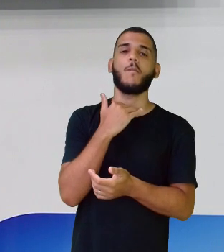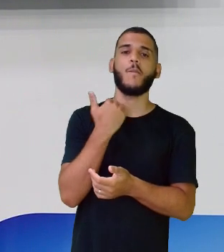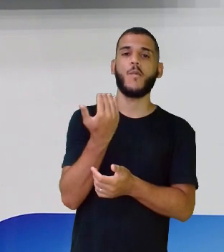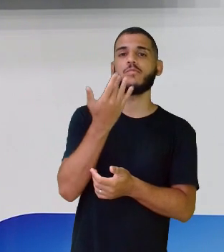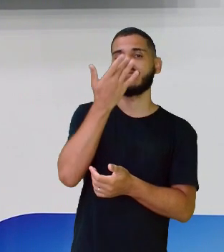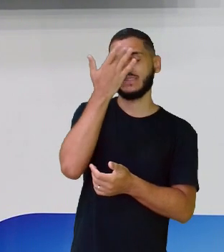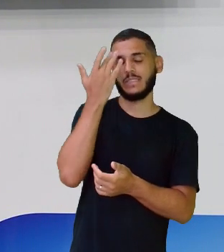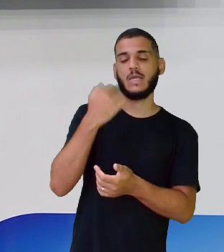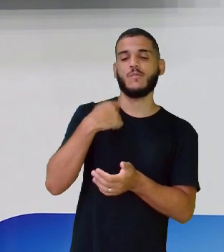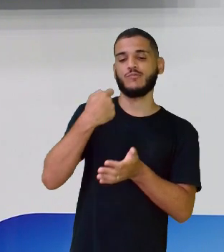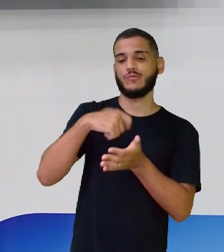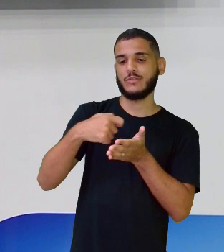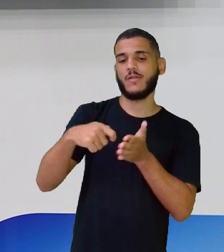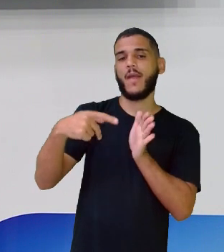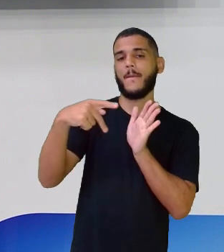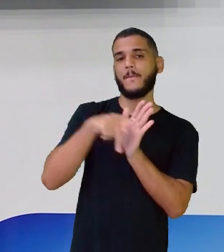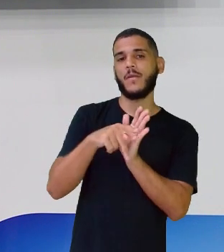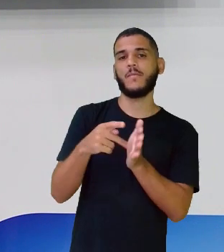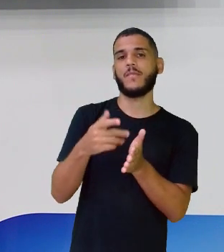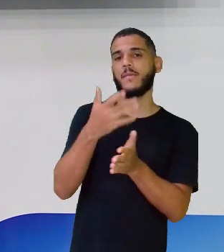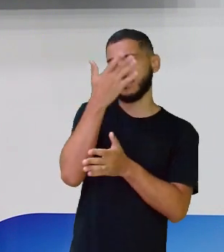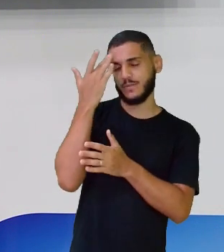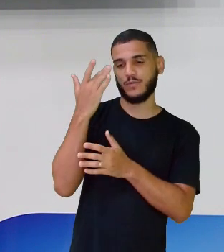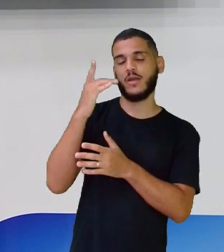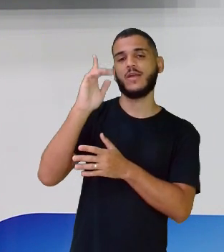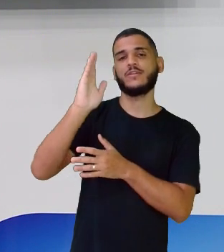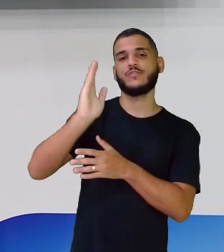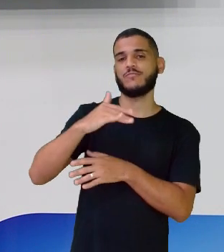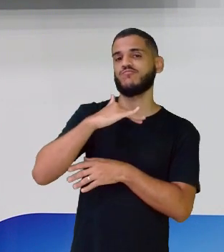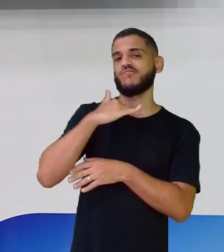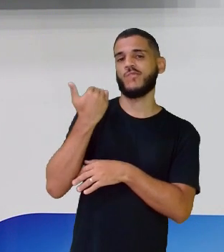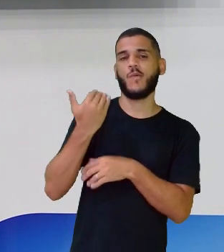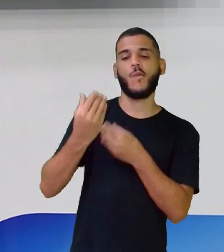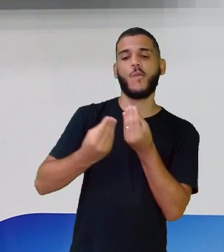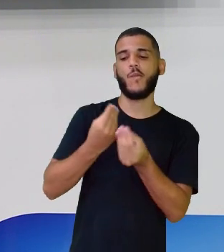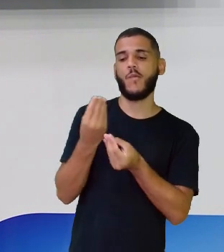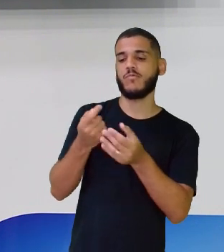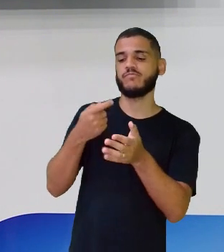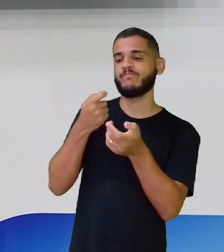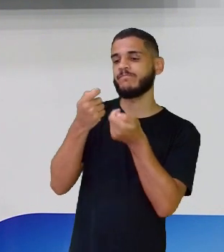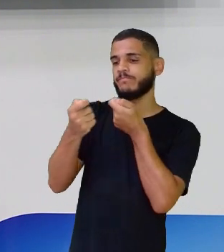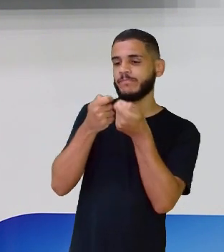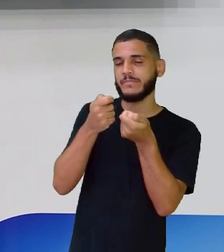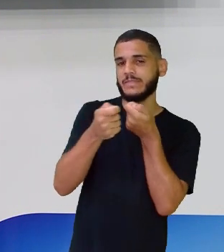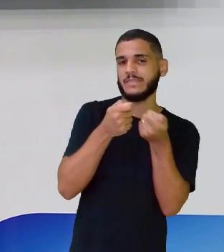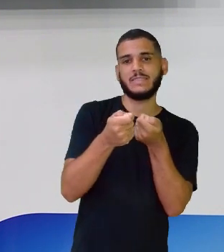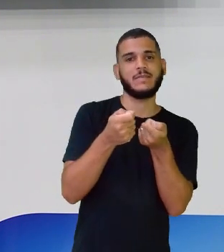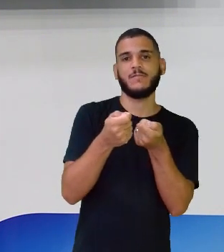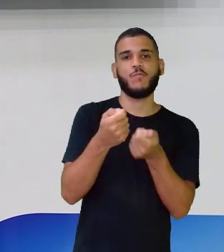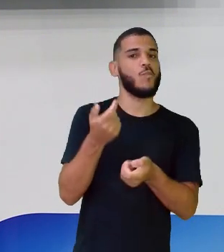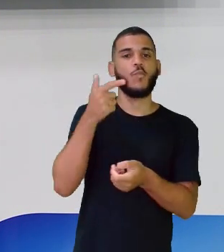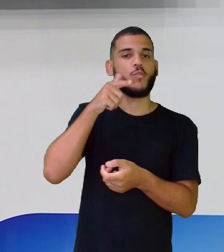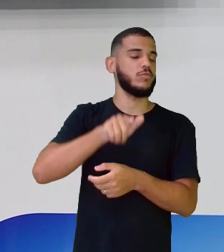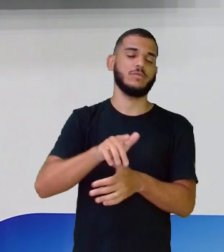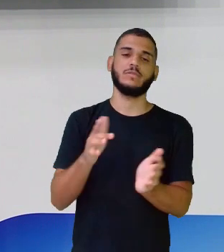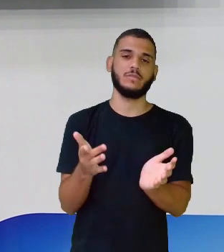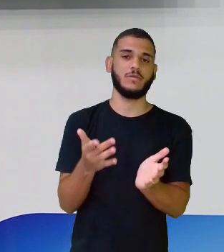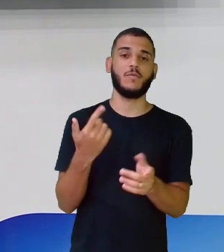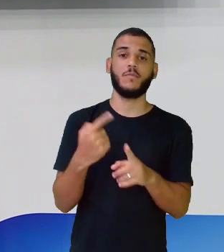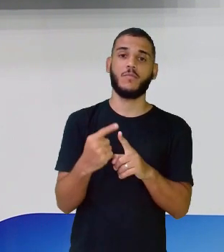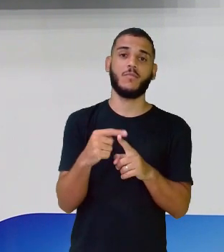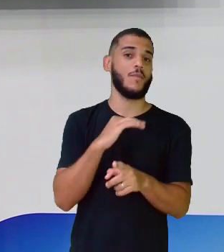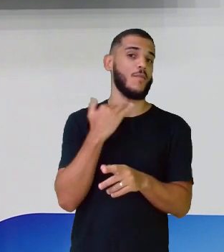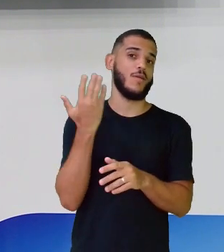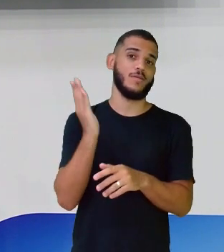se eu vou escrever sobre alguém que já se foi, eu não tenho como entrevistá-la, apenas entrevistar as pessoas